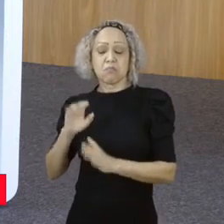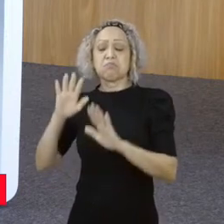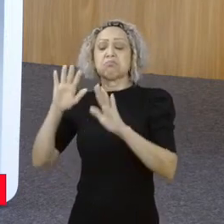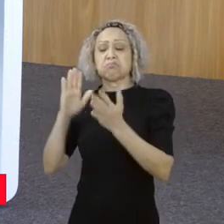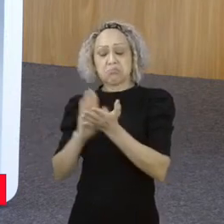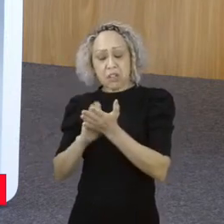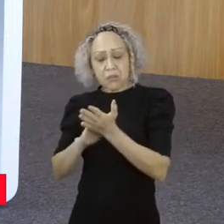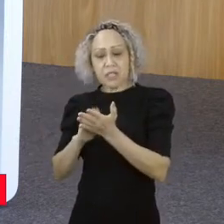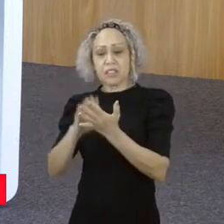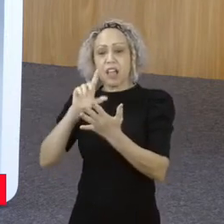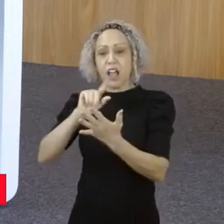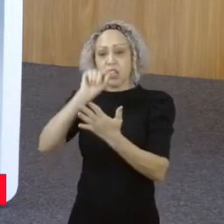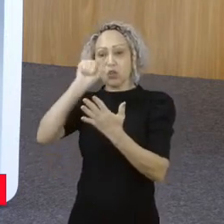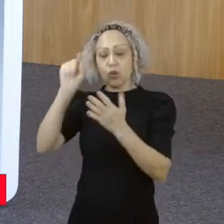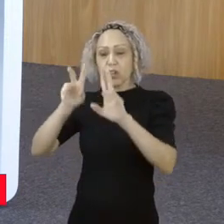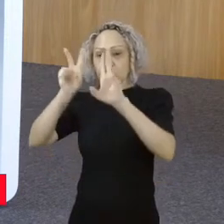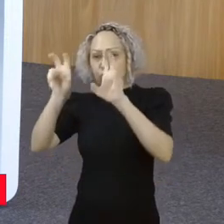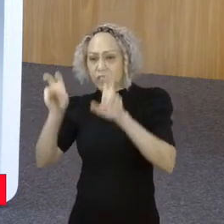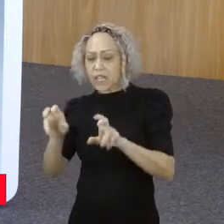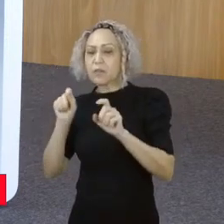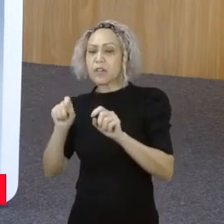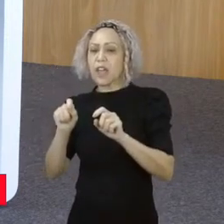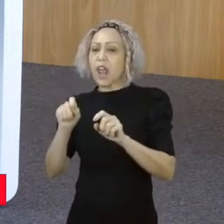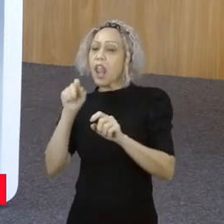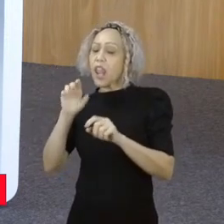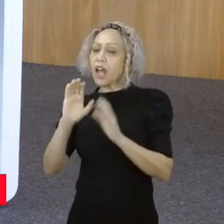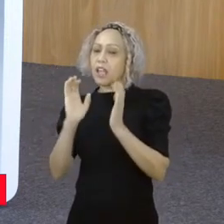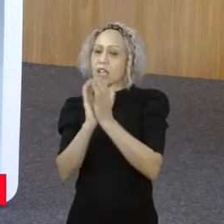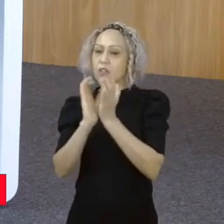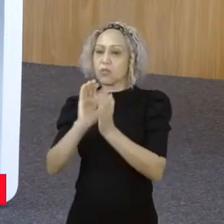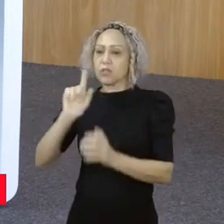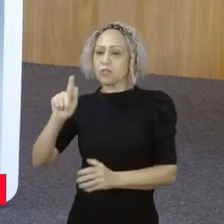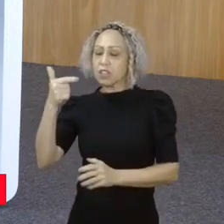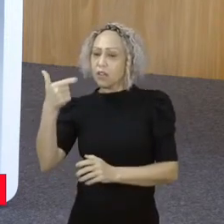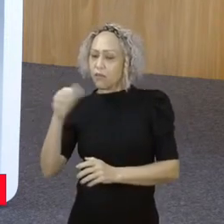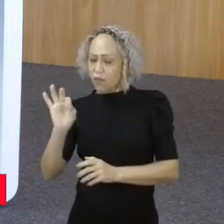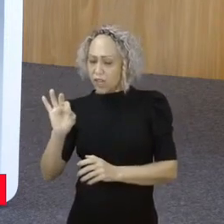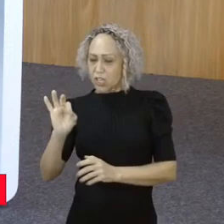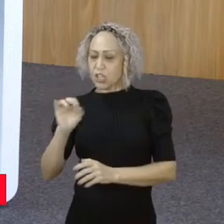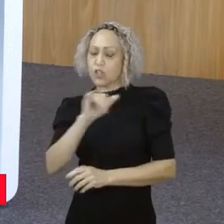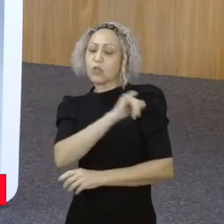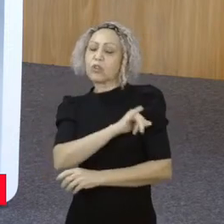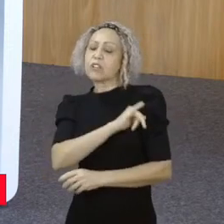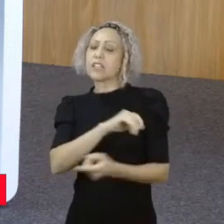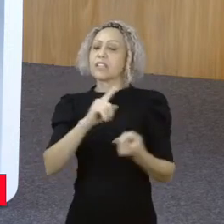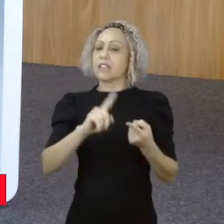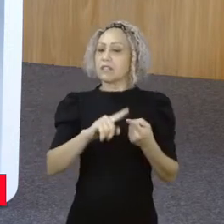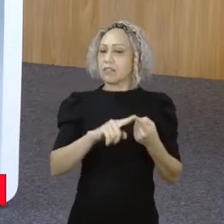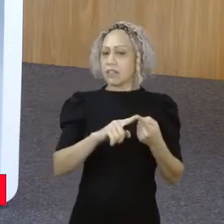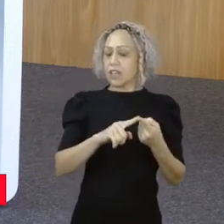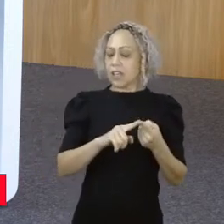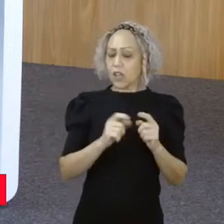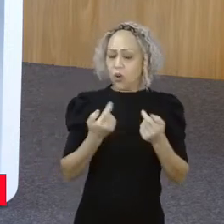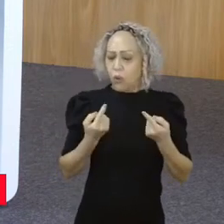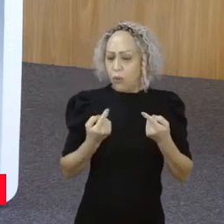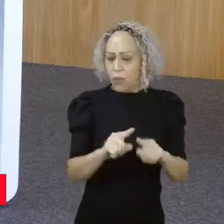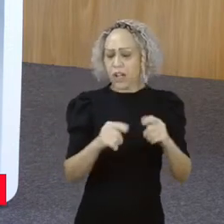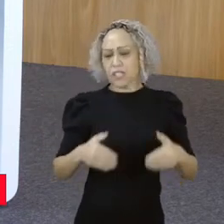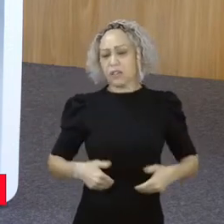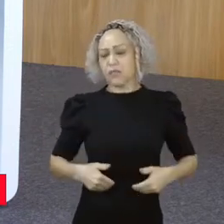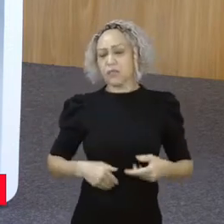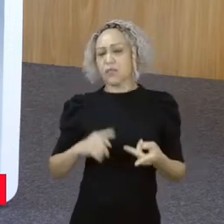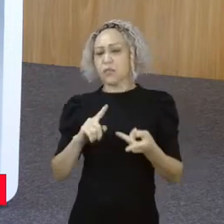governança global, combate à fome e à miséria e também transição energética. Vamos para a agenda do presidente Lula, que na manhã